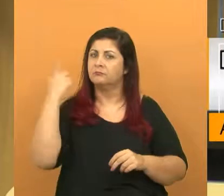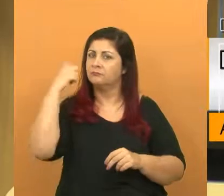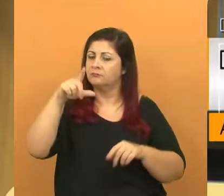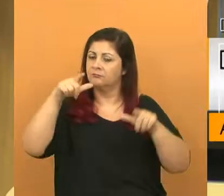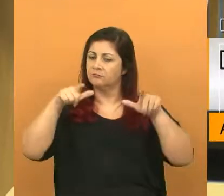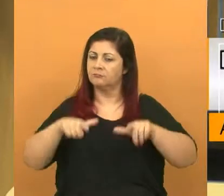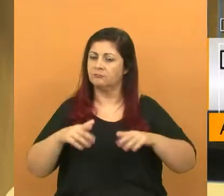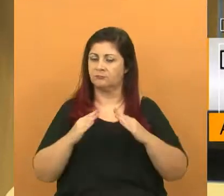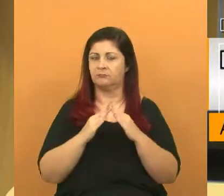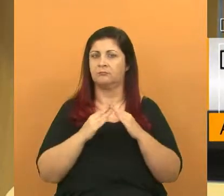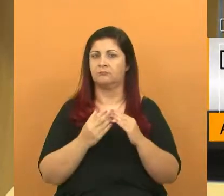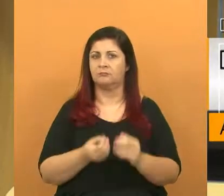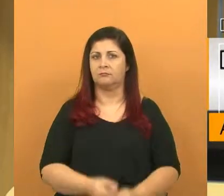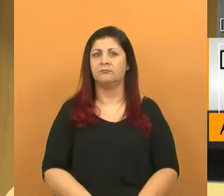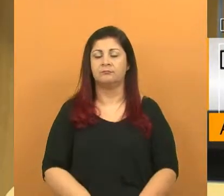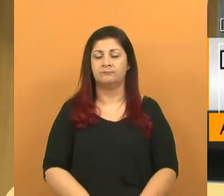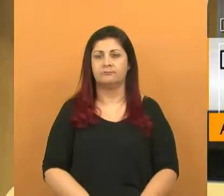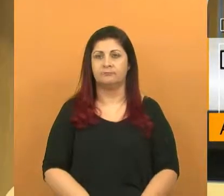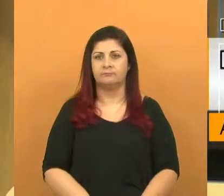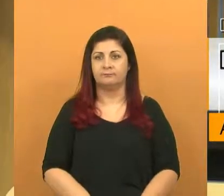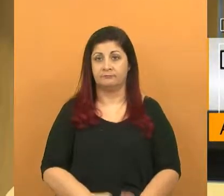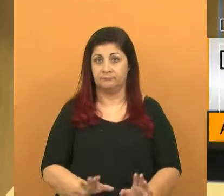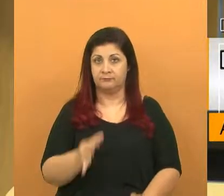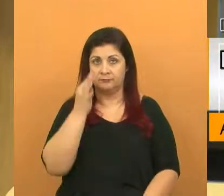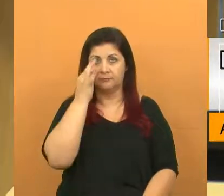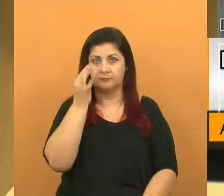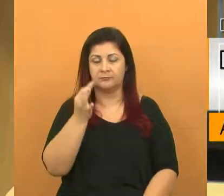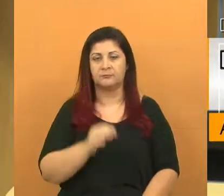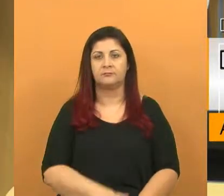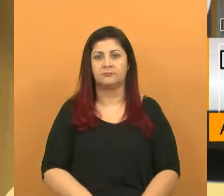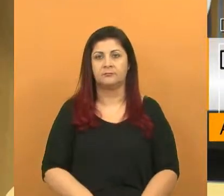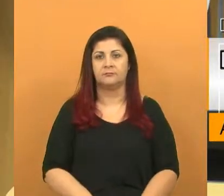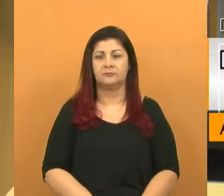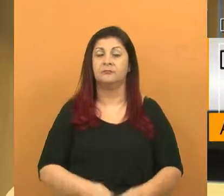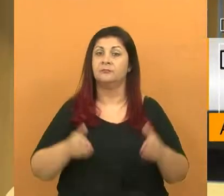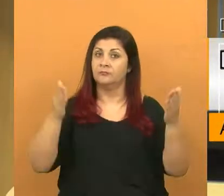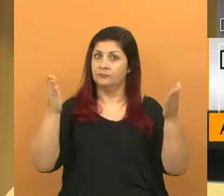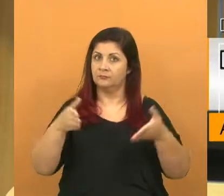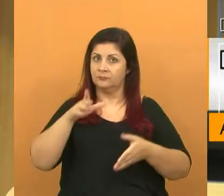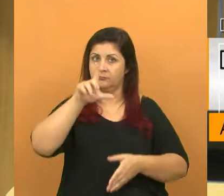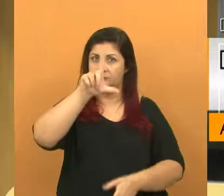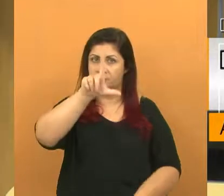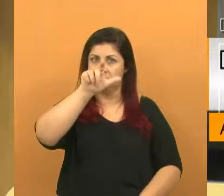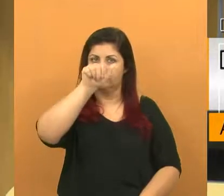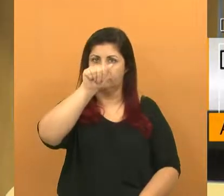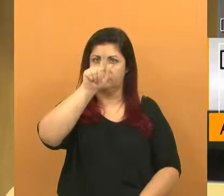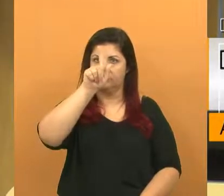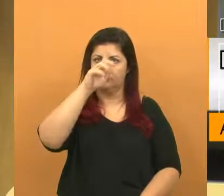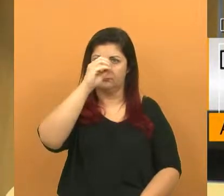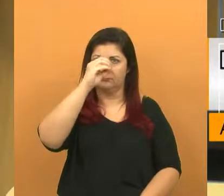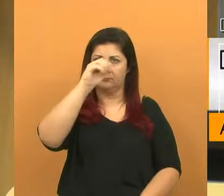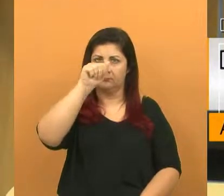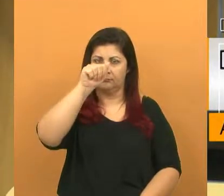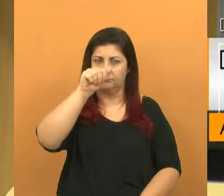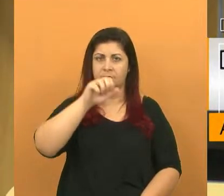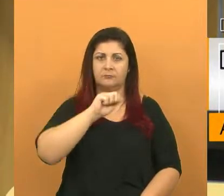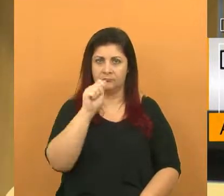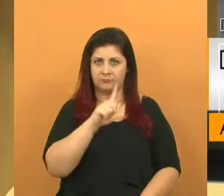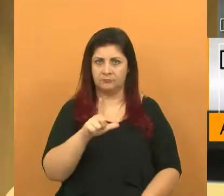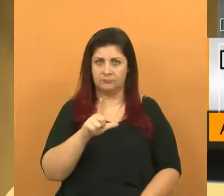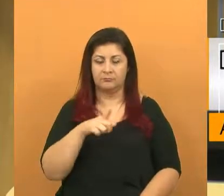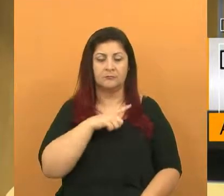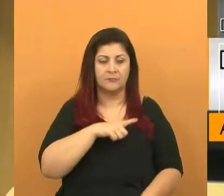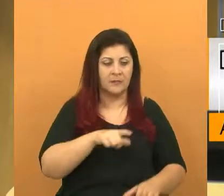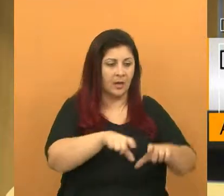morar vai escutando hoje lagoa azul hoje é calçada para le